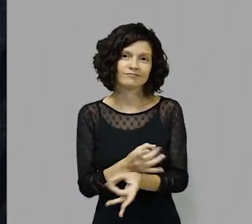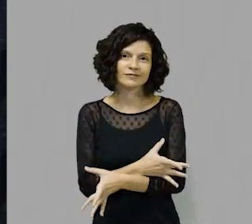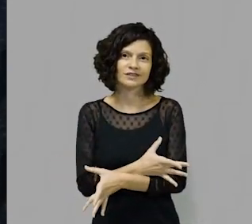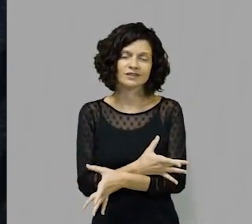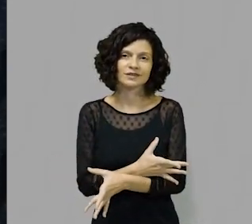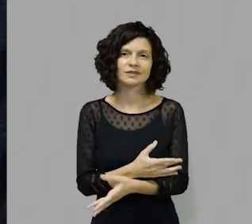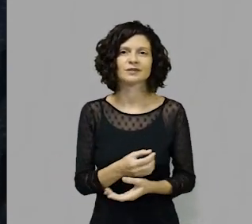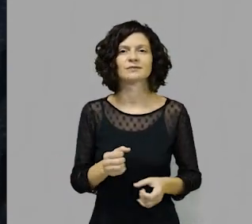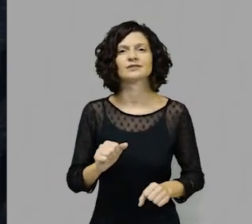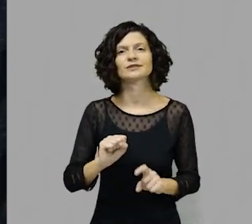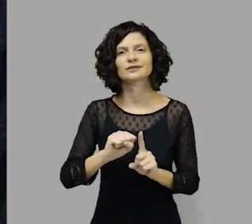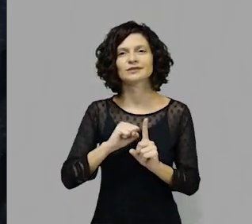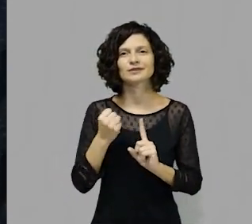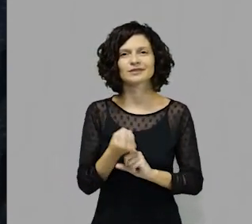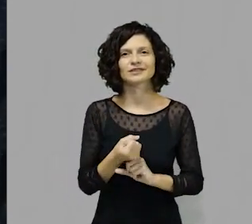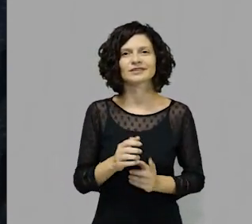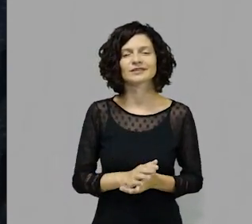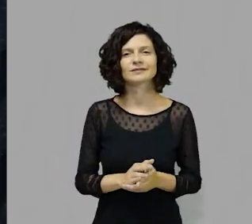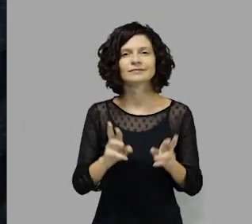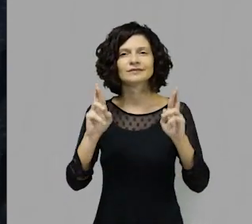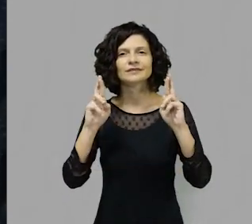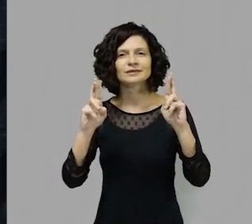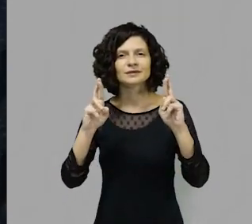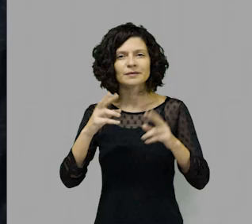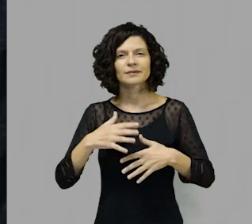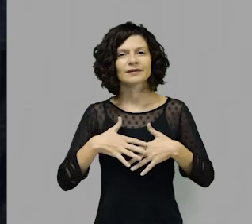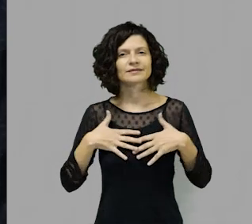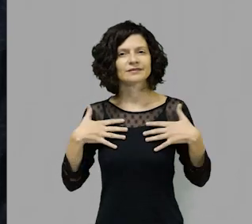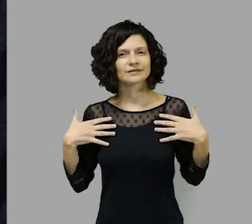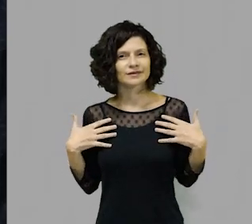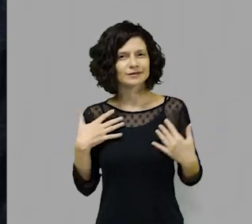mais uma aula de Sociologia. Espero que tenha sido proveitosa para